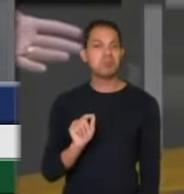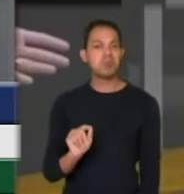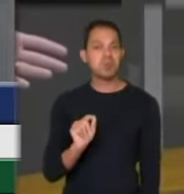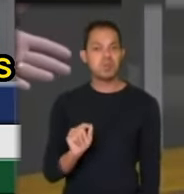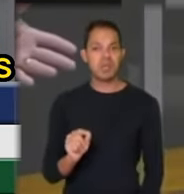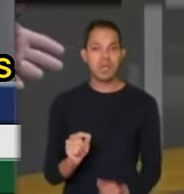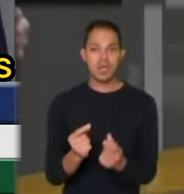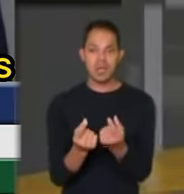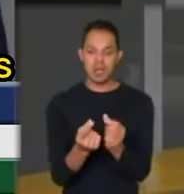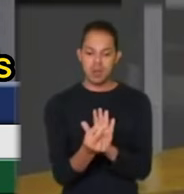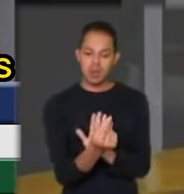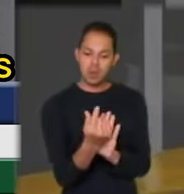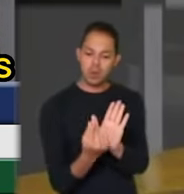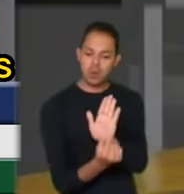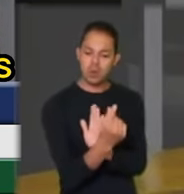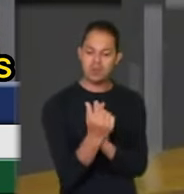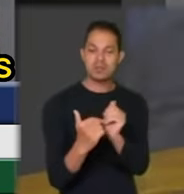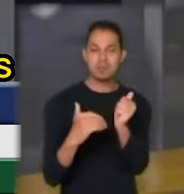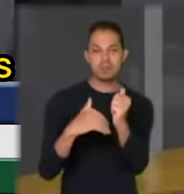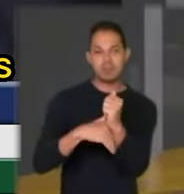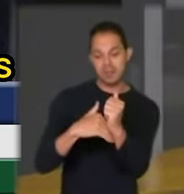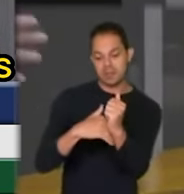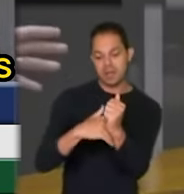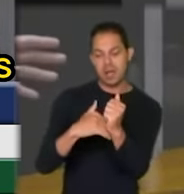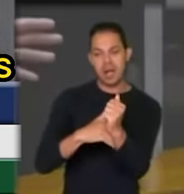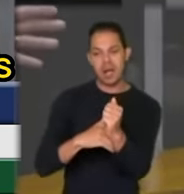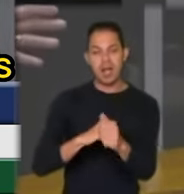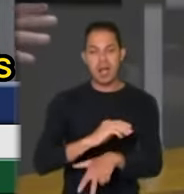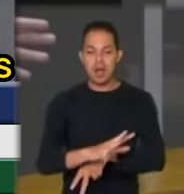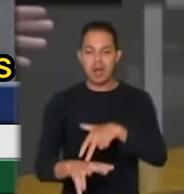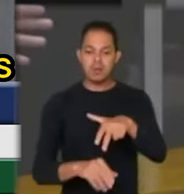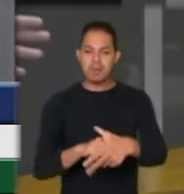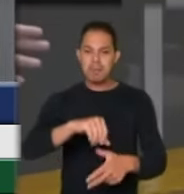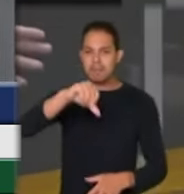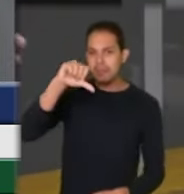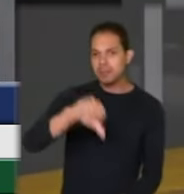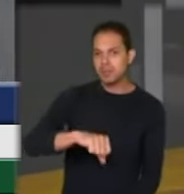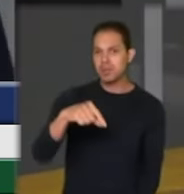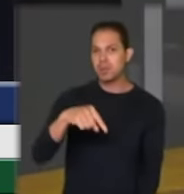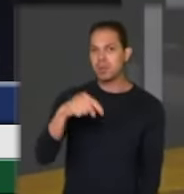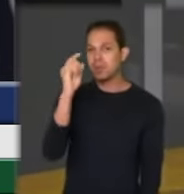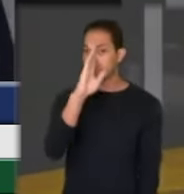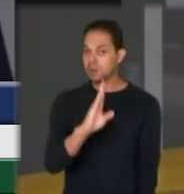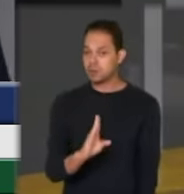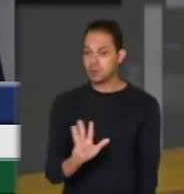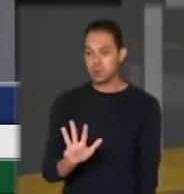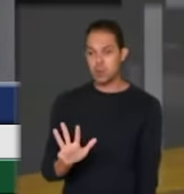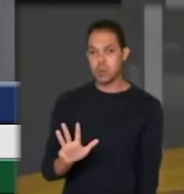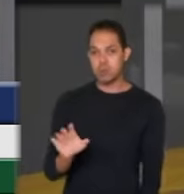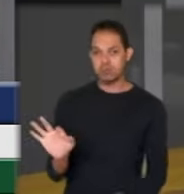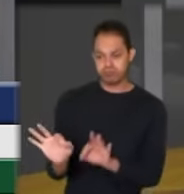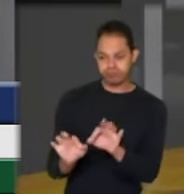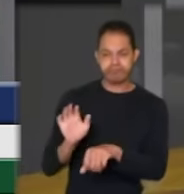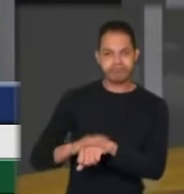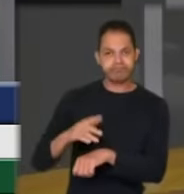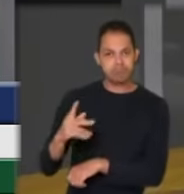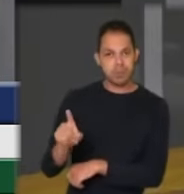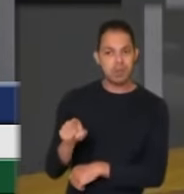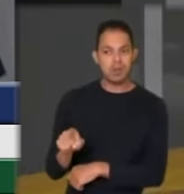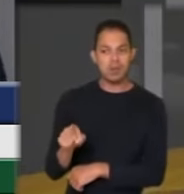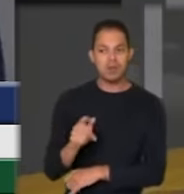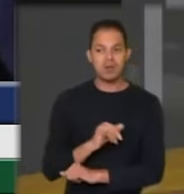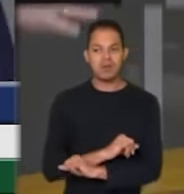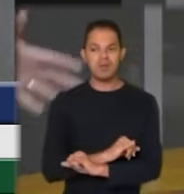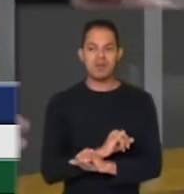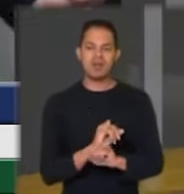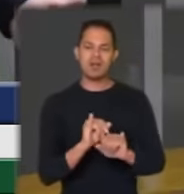secreto como o maior caso de corrupção da história do país. Dizia que isso era uma